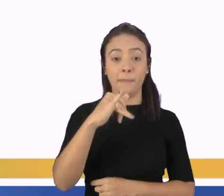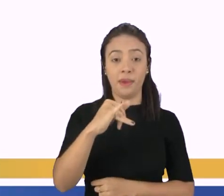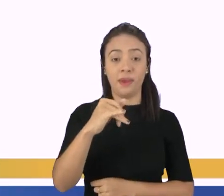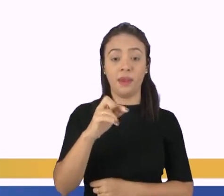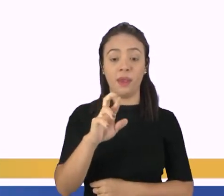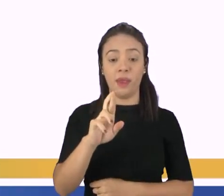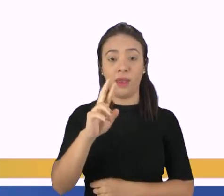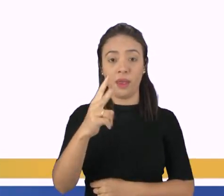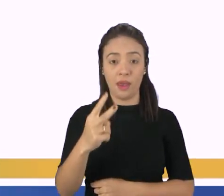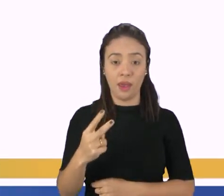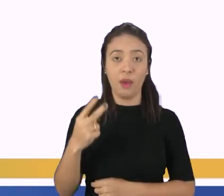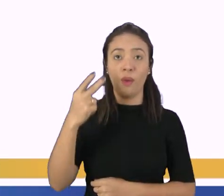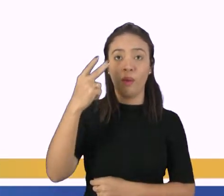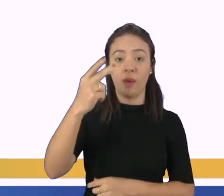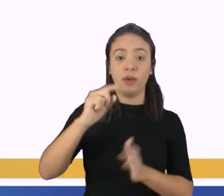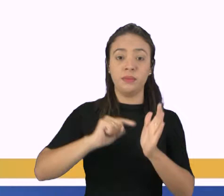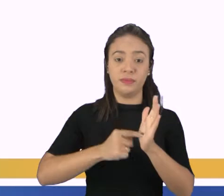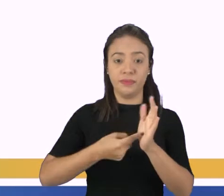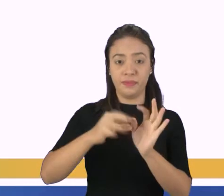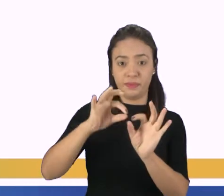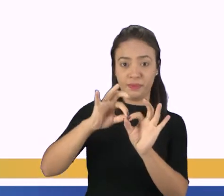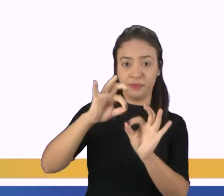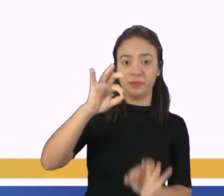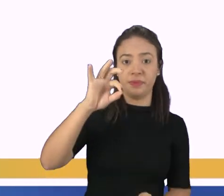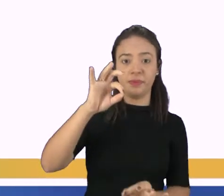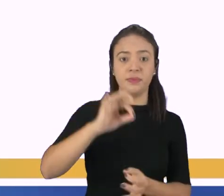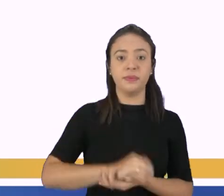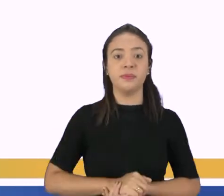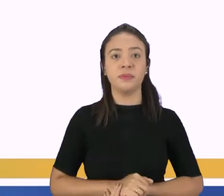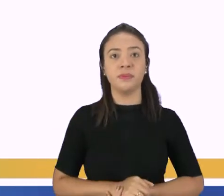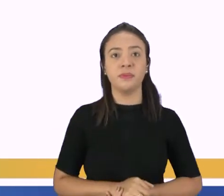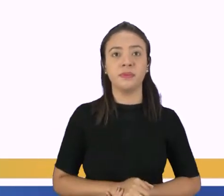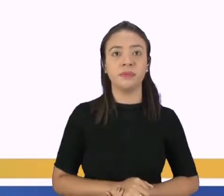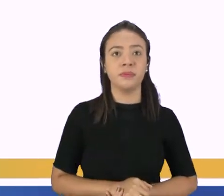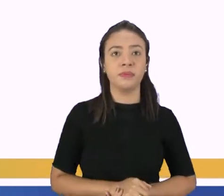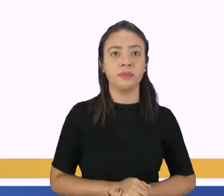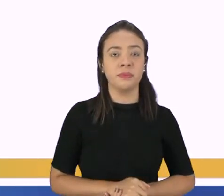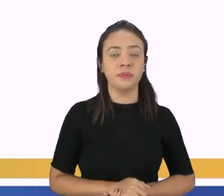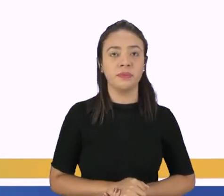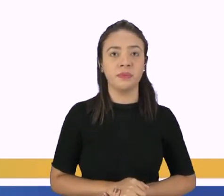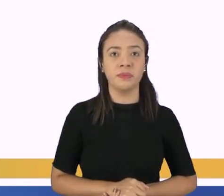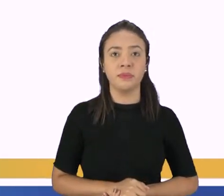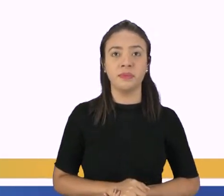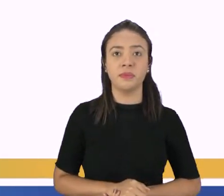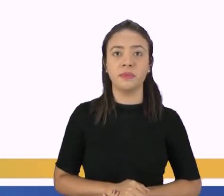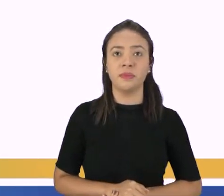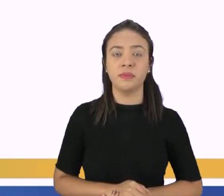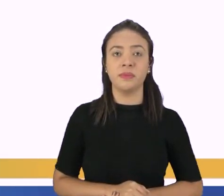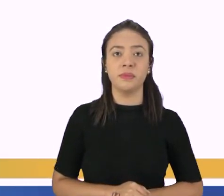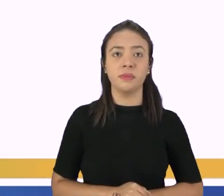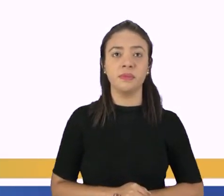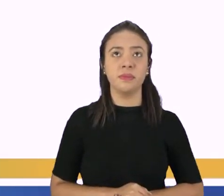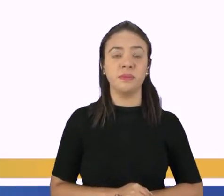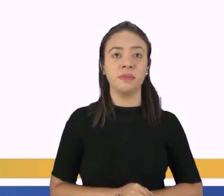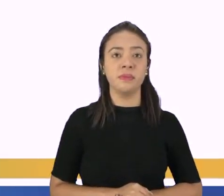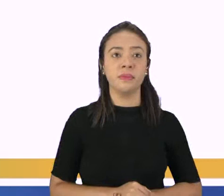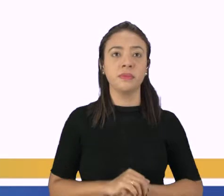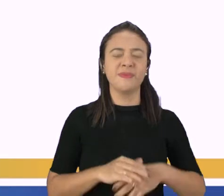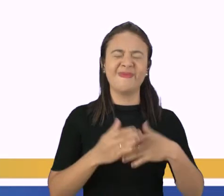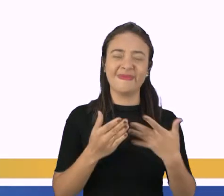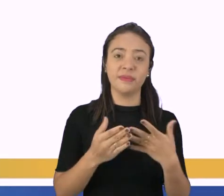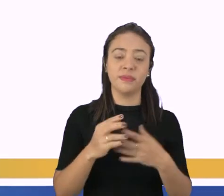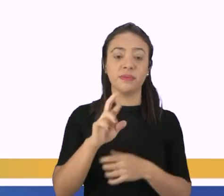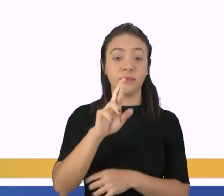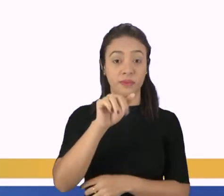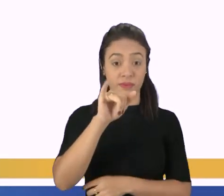πr²π. Desculpa, πr²h, né? H a altura, π constante e r o raio da base. Então, gente, o raio